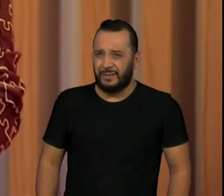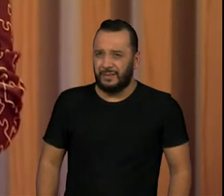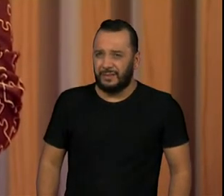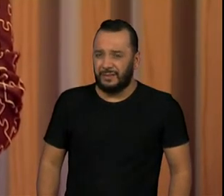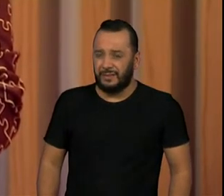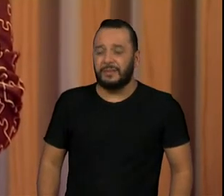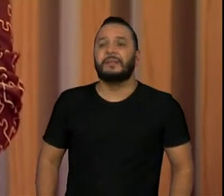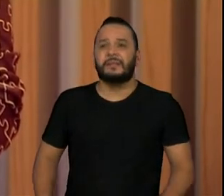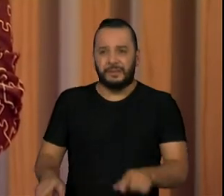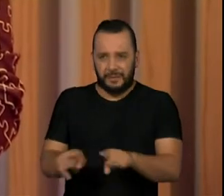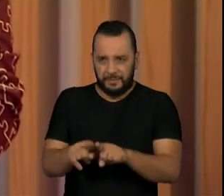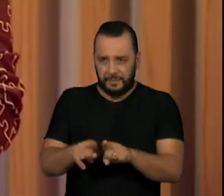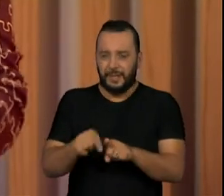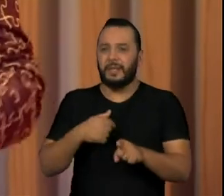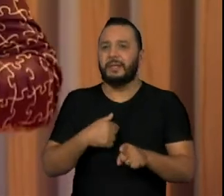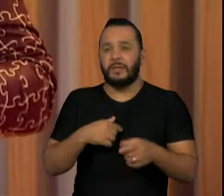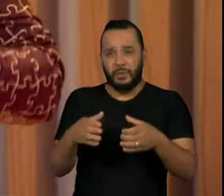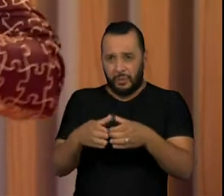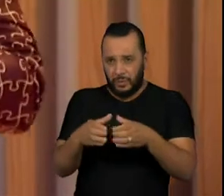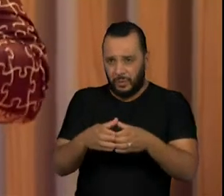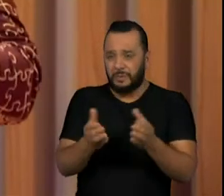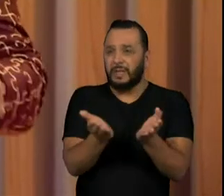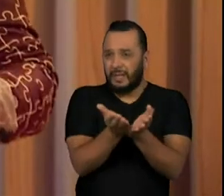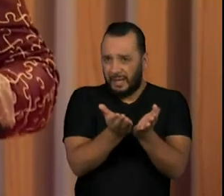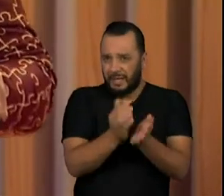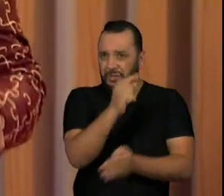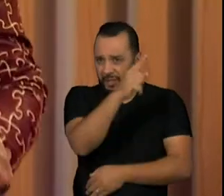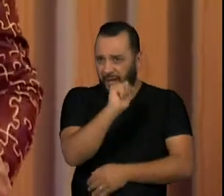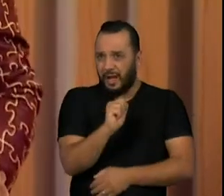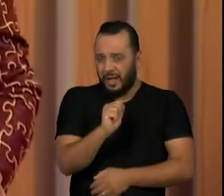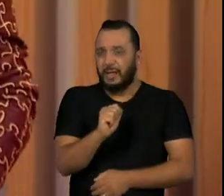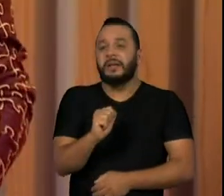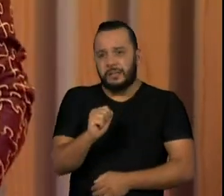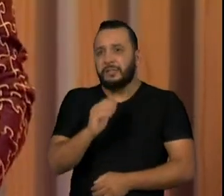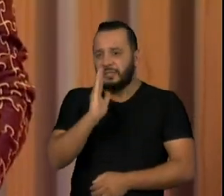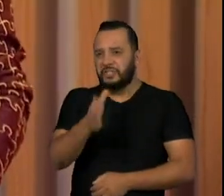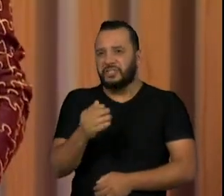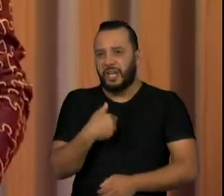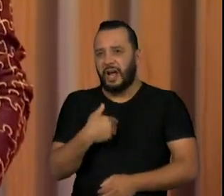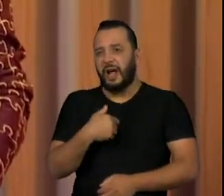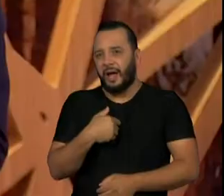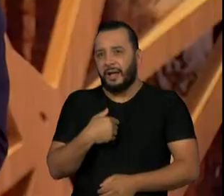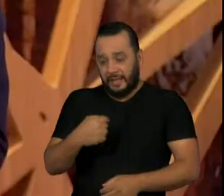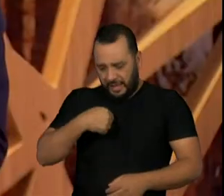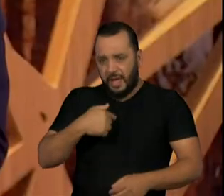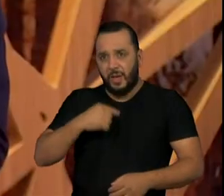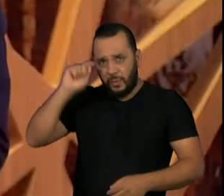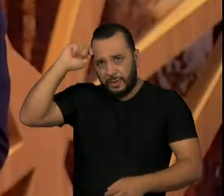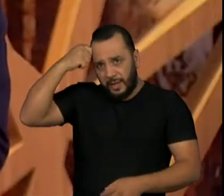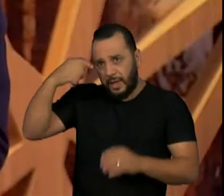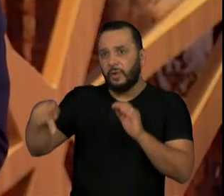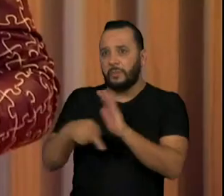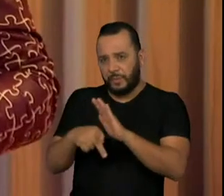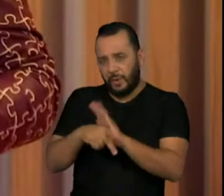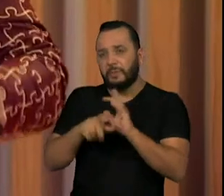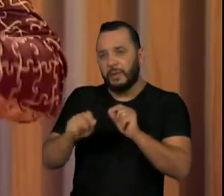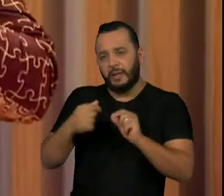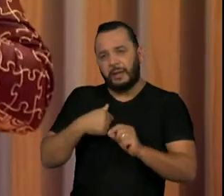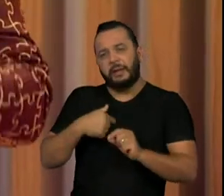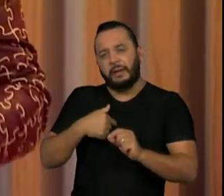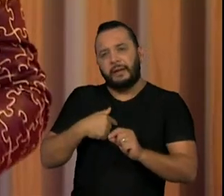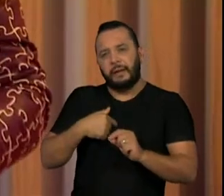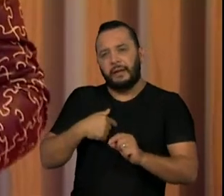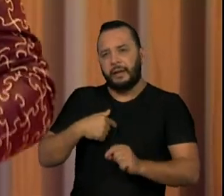Os evangélicos nos levaram, porque eu sou um negro de candomblé. Eles nos levaram